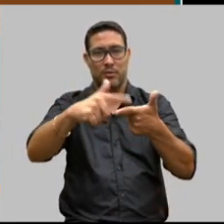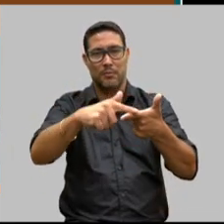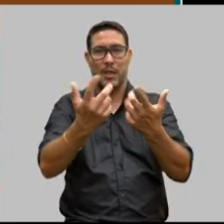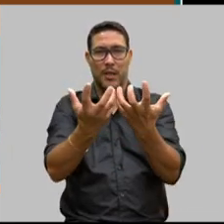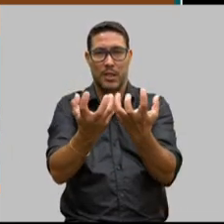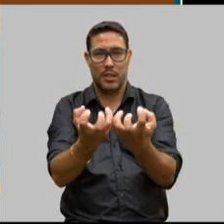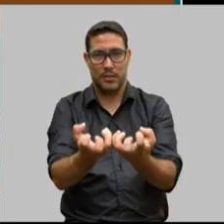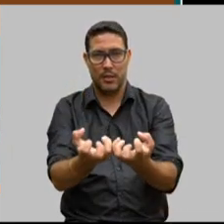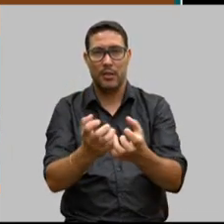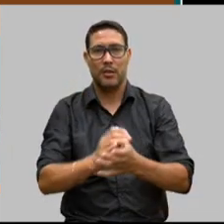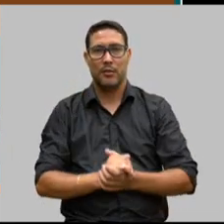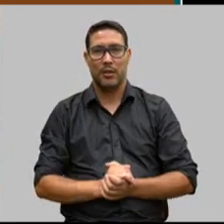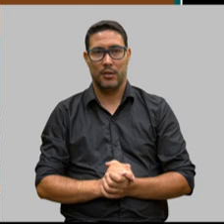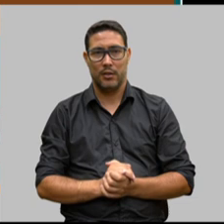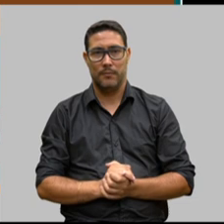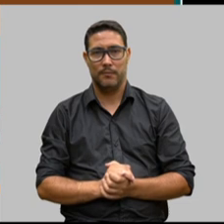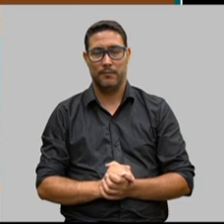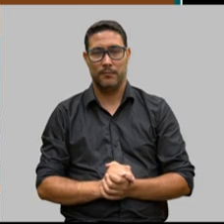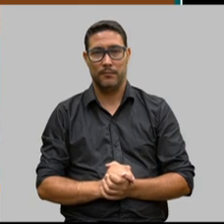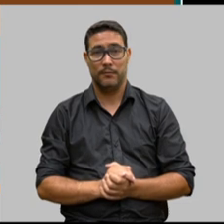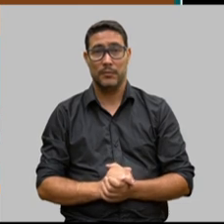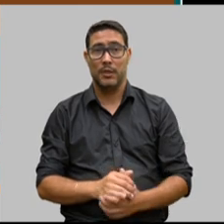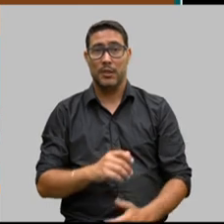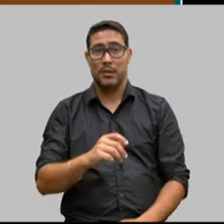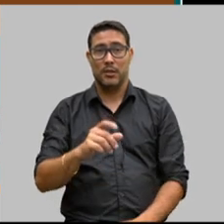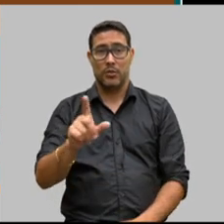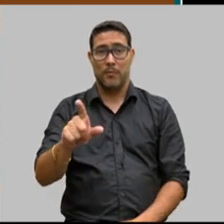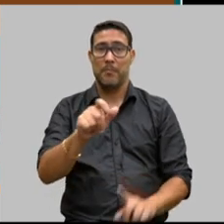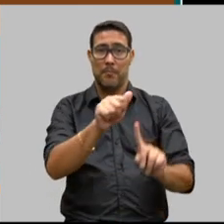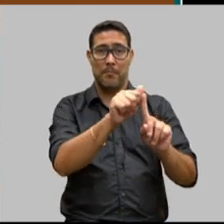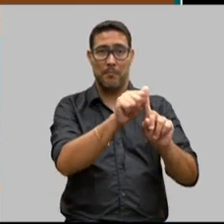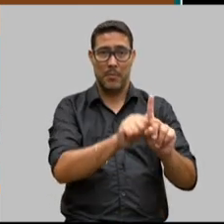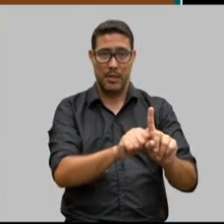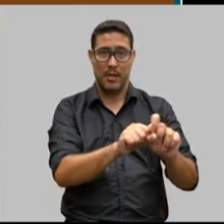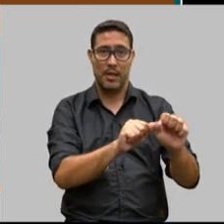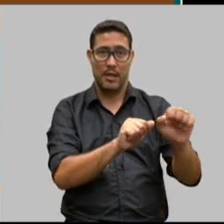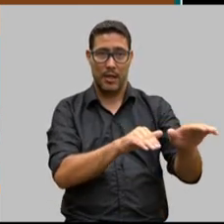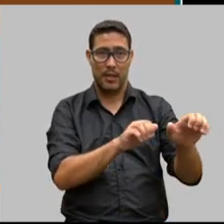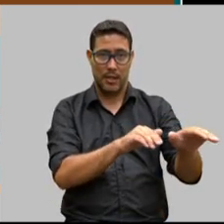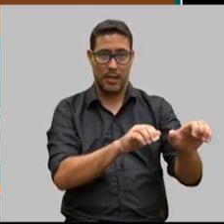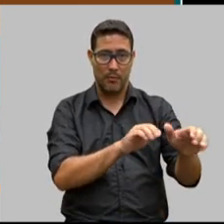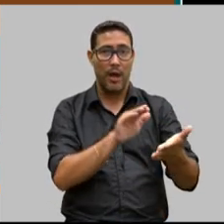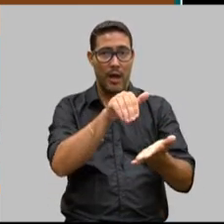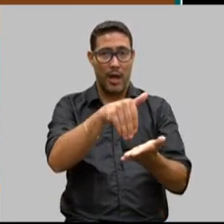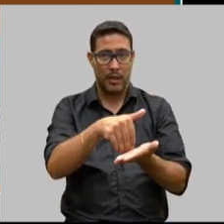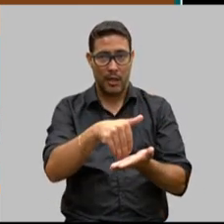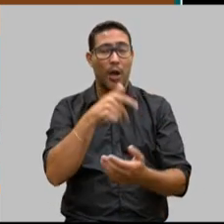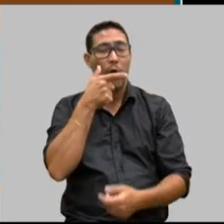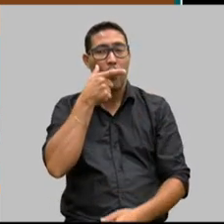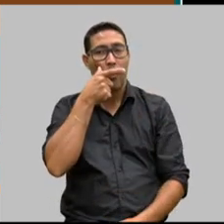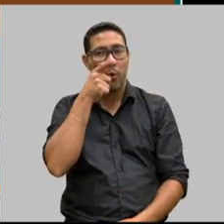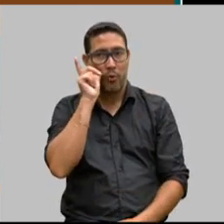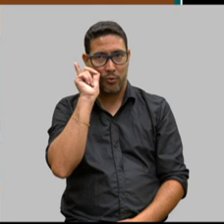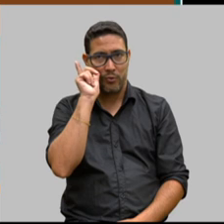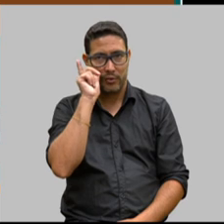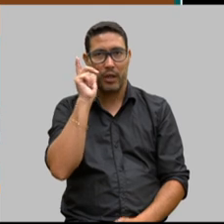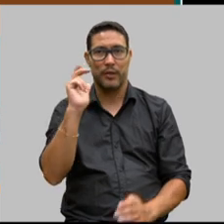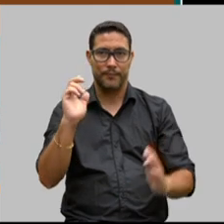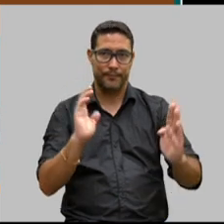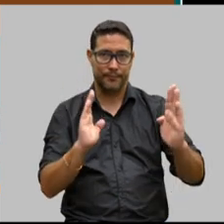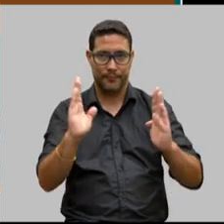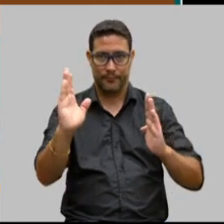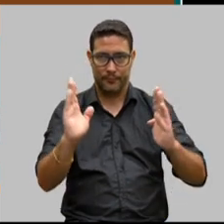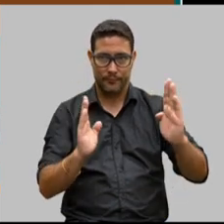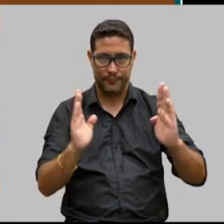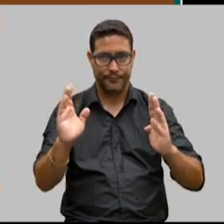Tivemos aí, olha aqui, setembro até ontem, que, em tese, se a gente considerar as